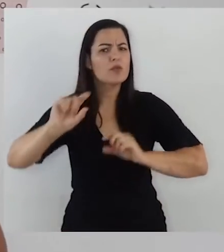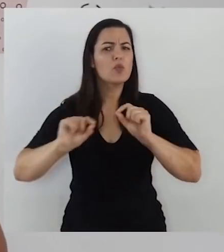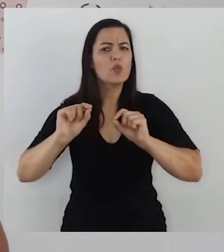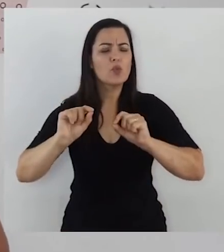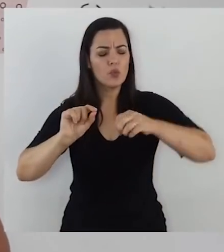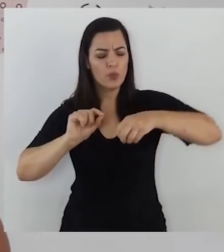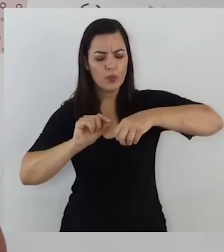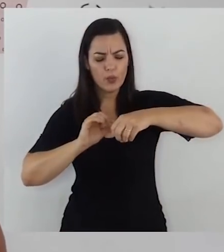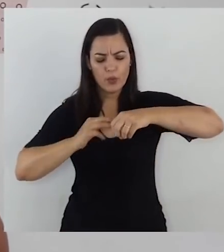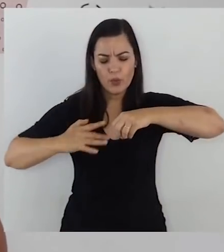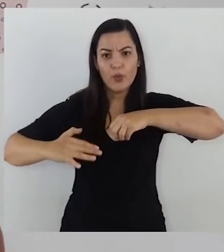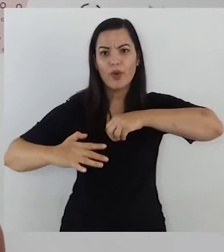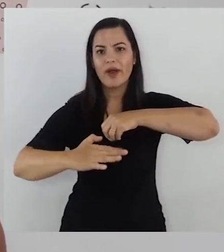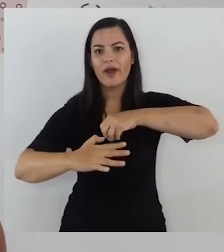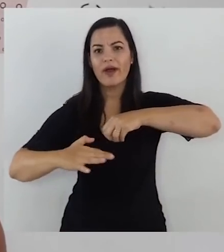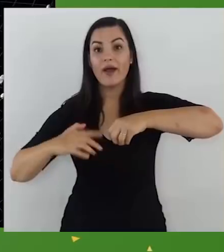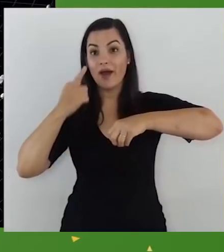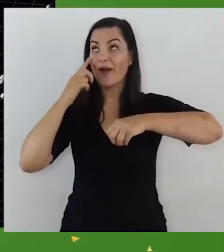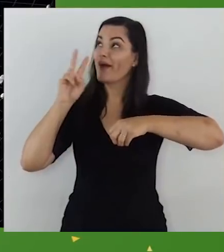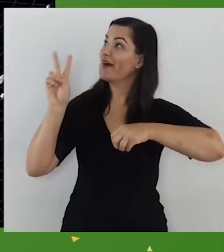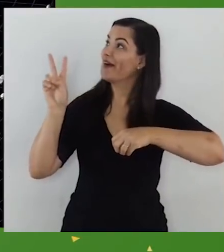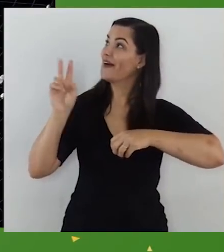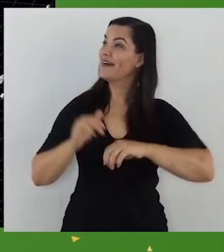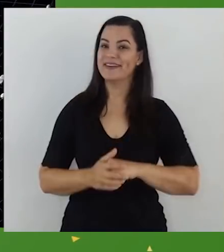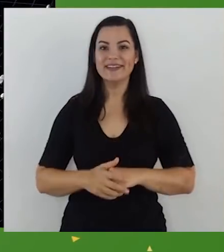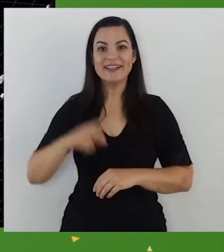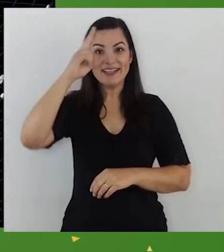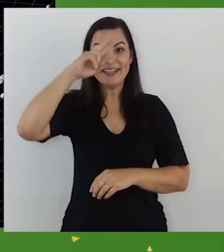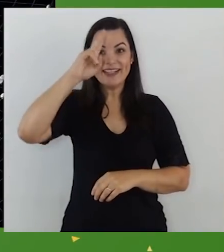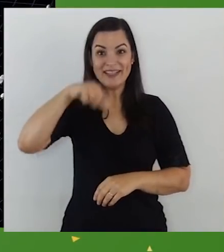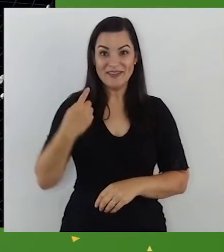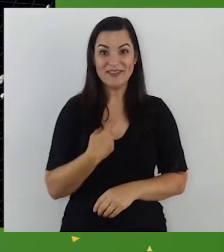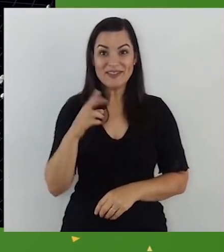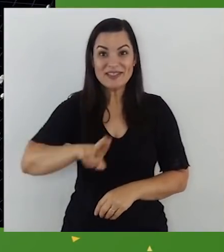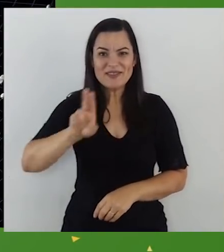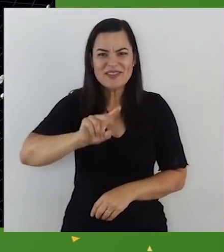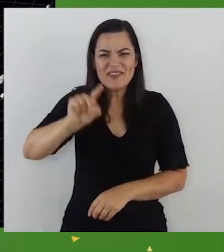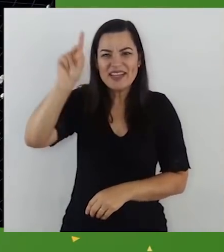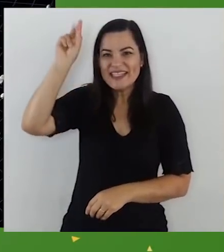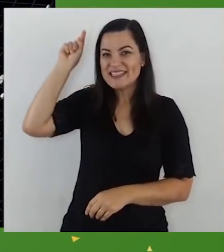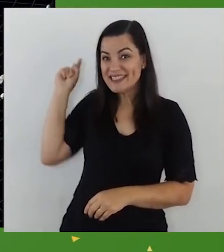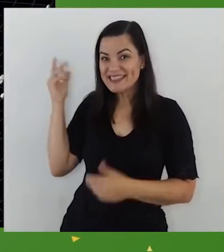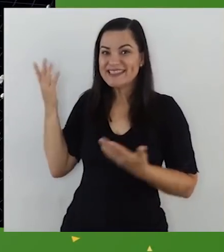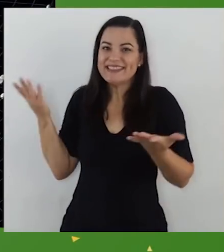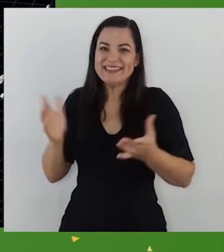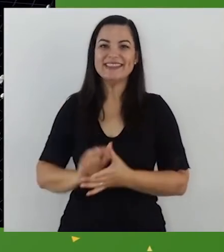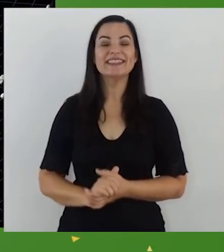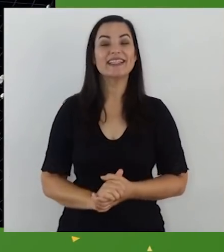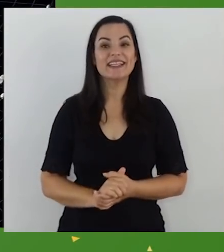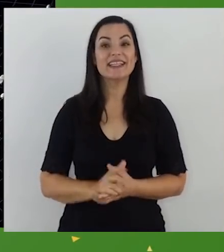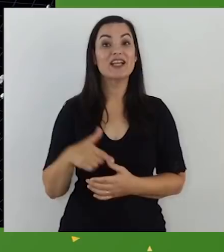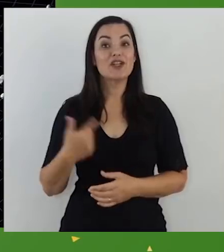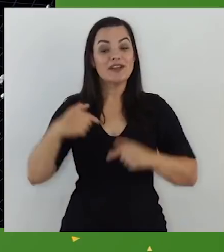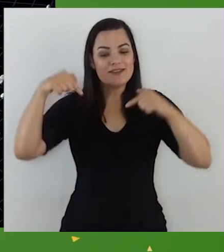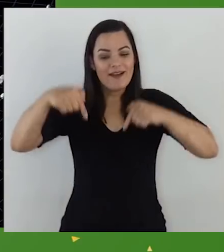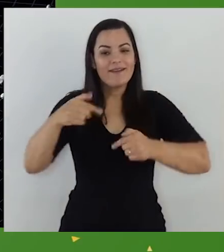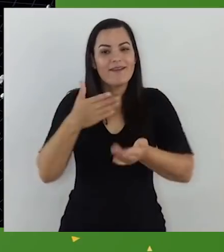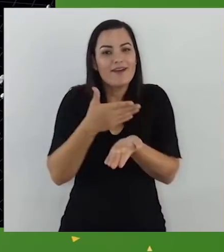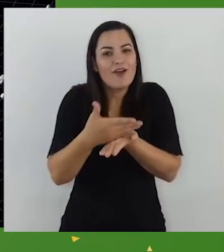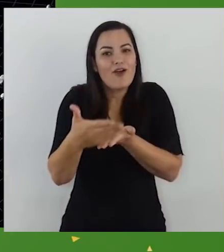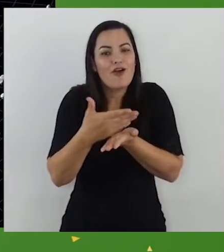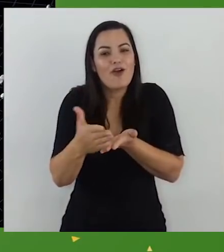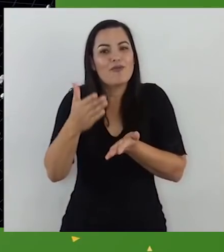órbitas? Olha só a imagem aí que nós utilizamos, ó. Faz bastante tempo, quando nós